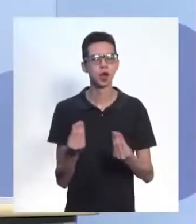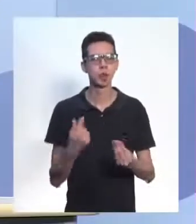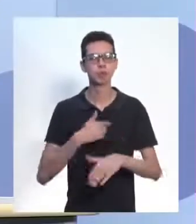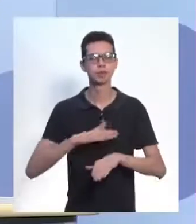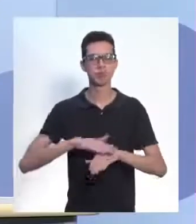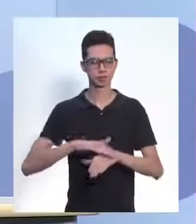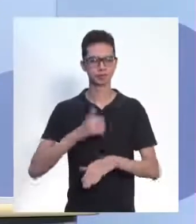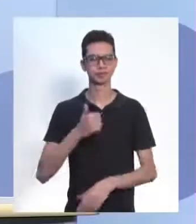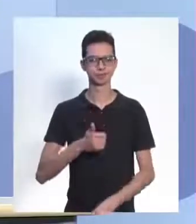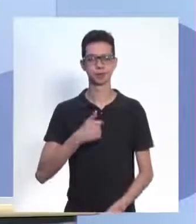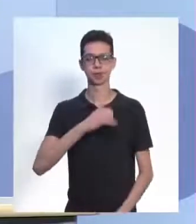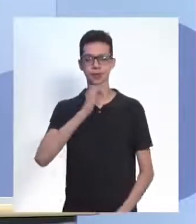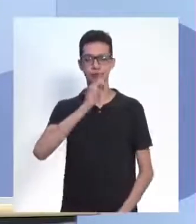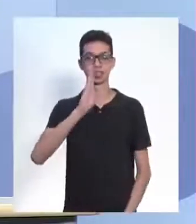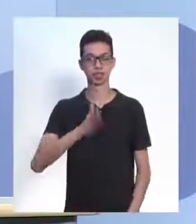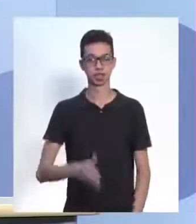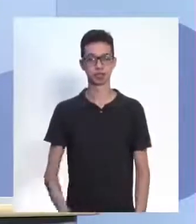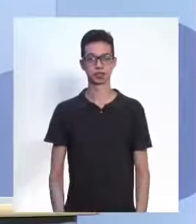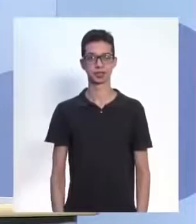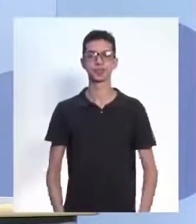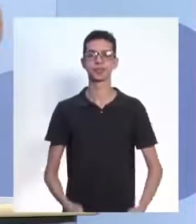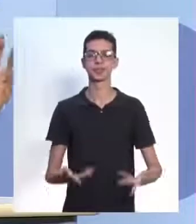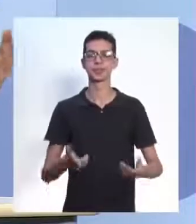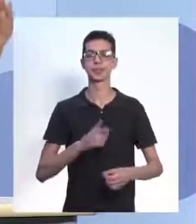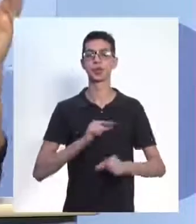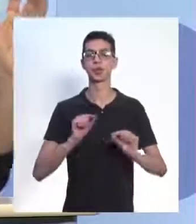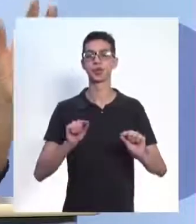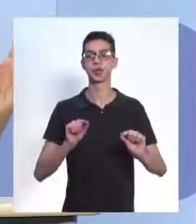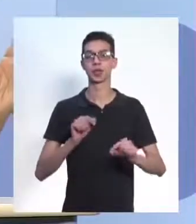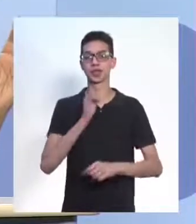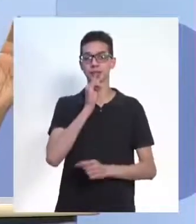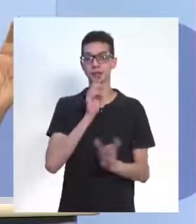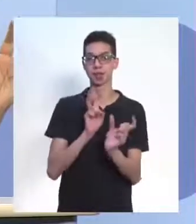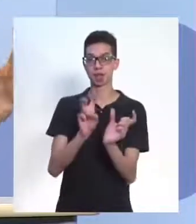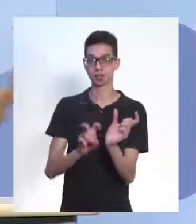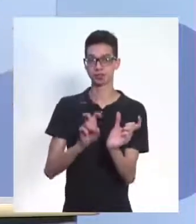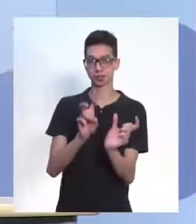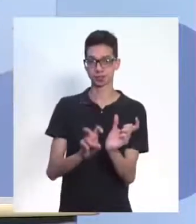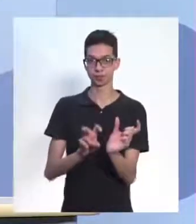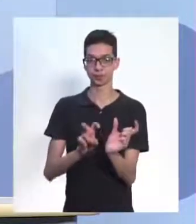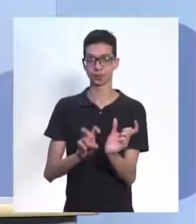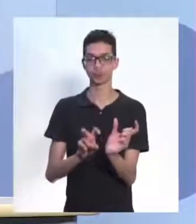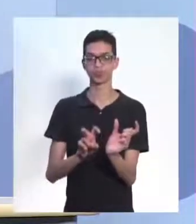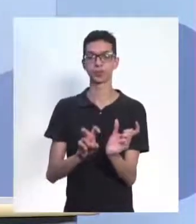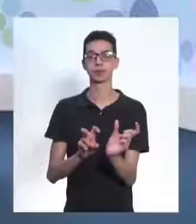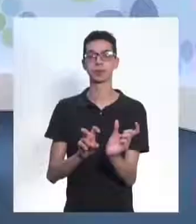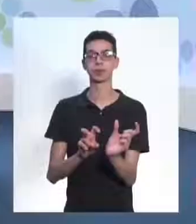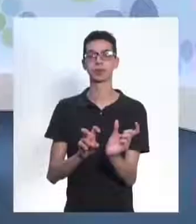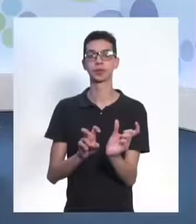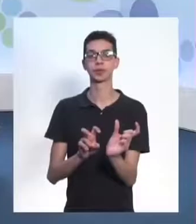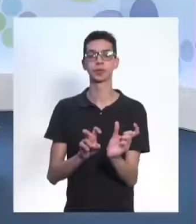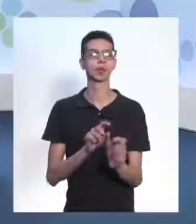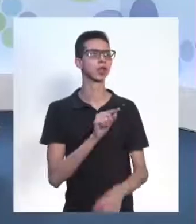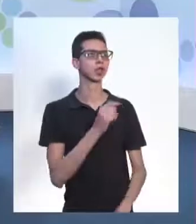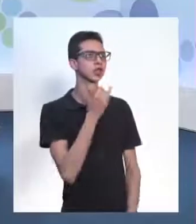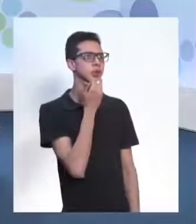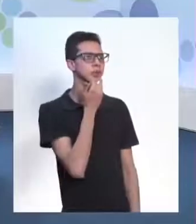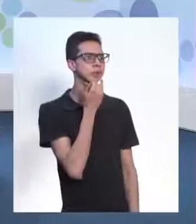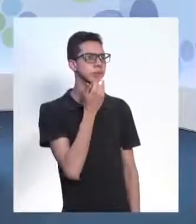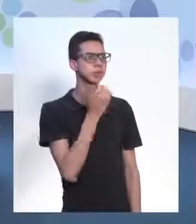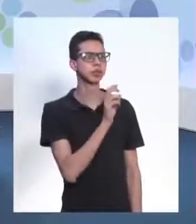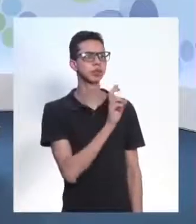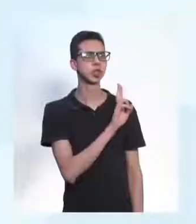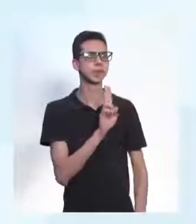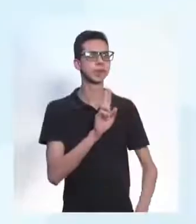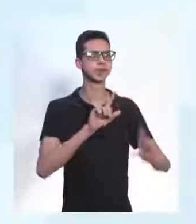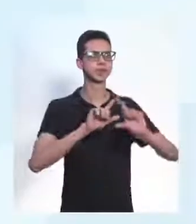falei, tá? Quando eu tenho um adjunto adverbial, e aí eu tenho... Desculpa. Ela torceu tanto,